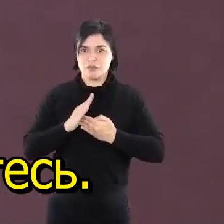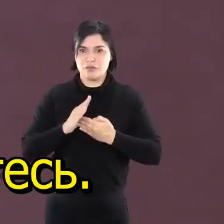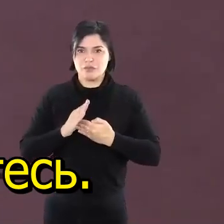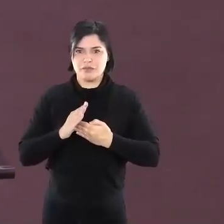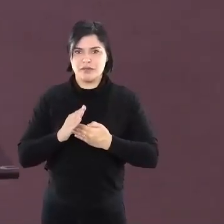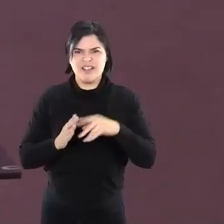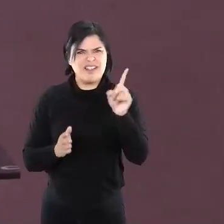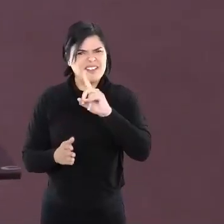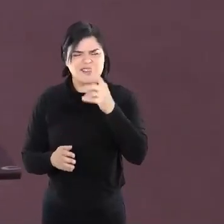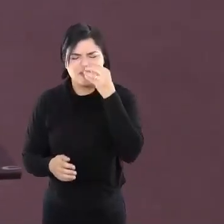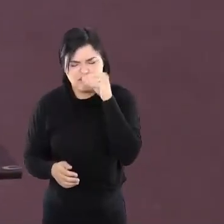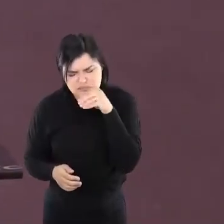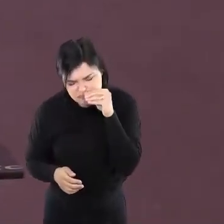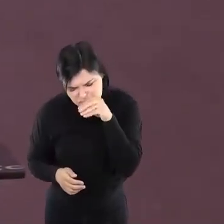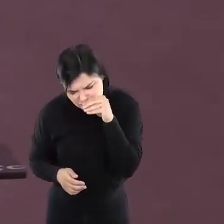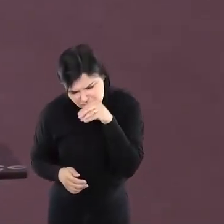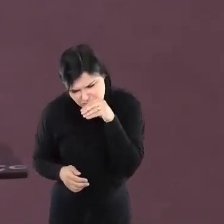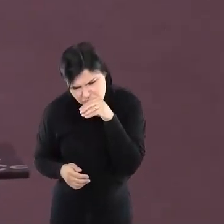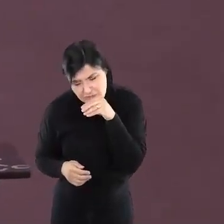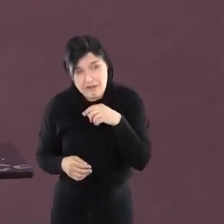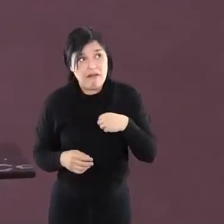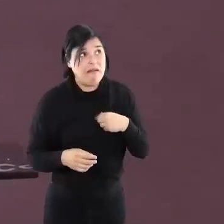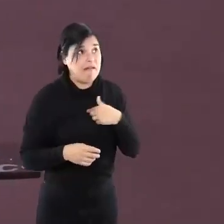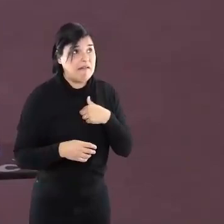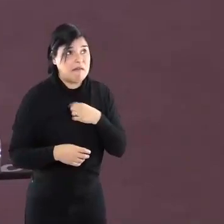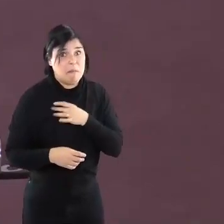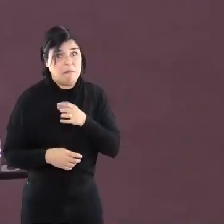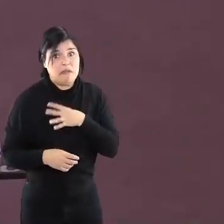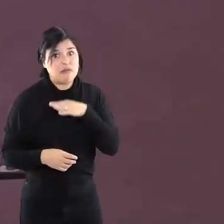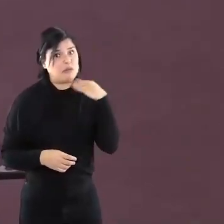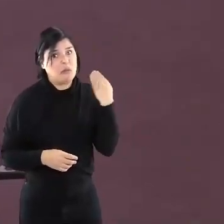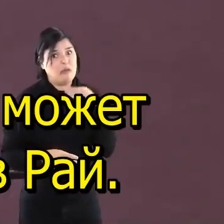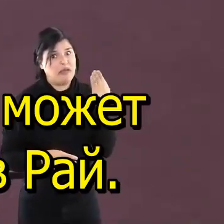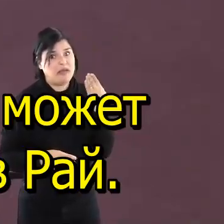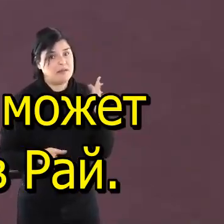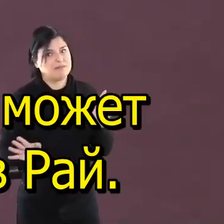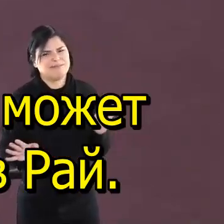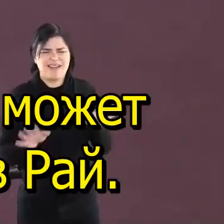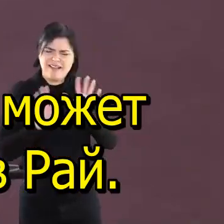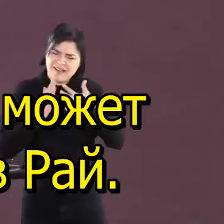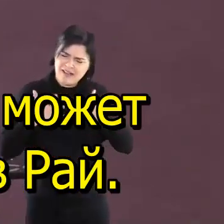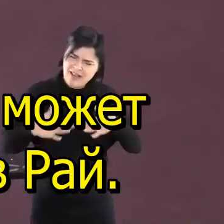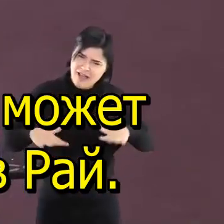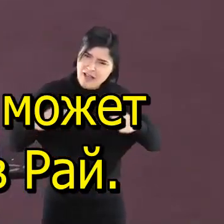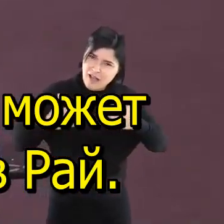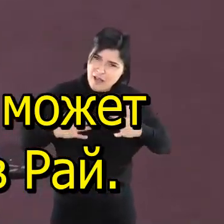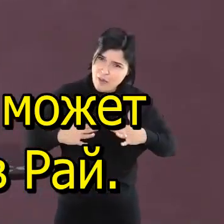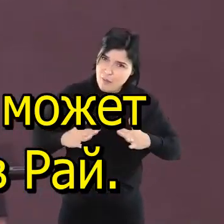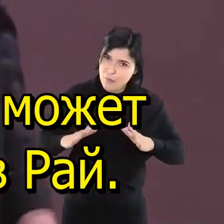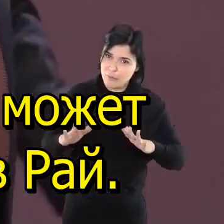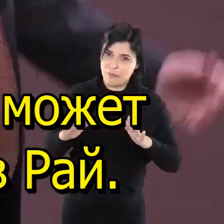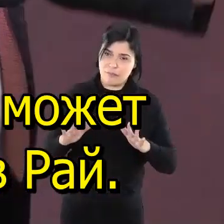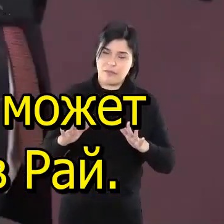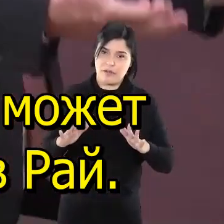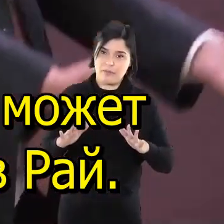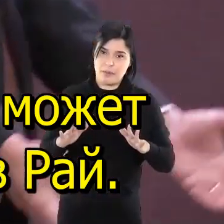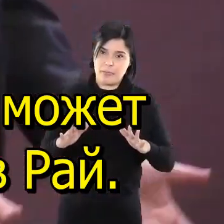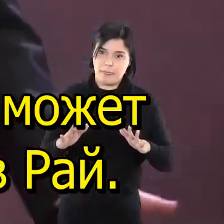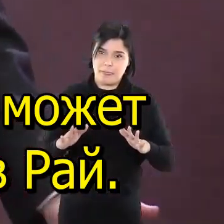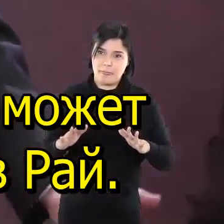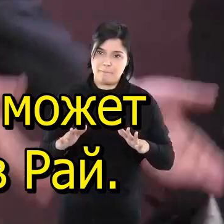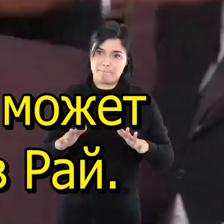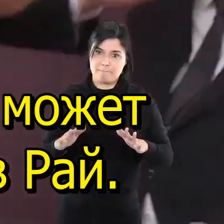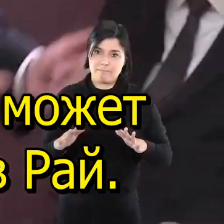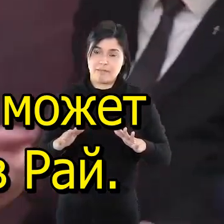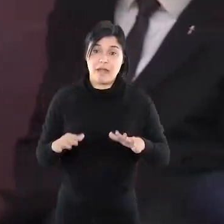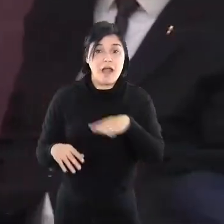não. Pastor, estou com medo de morrer. Não tem problema não. A única coisa que a morte pode fazer com você é jogar você